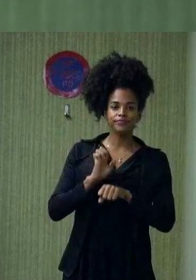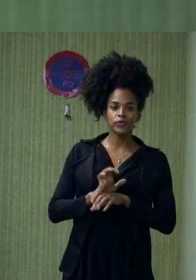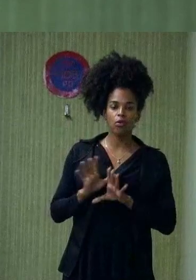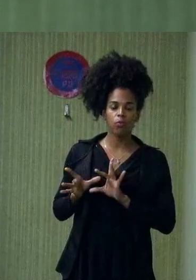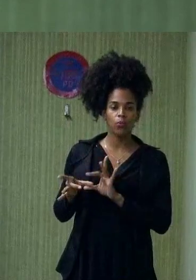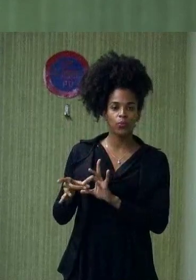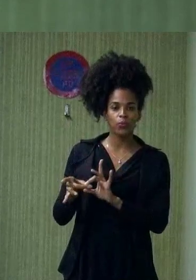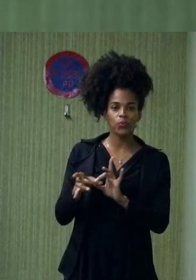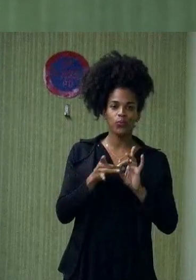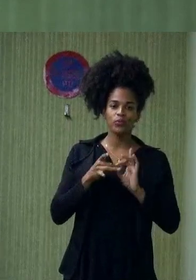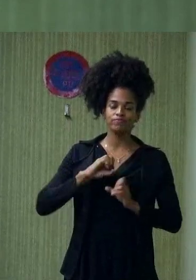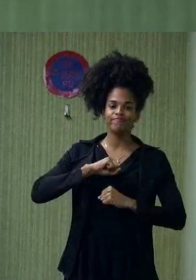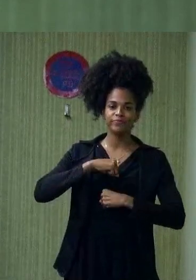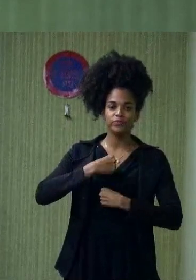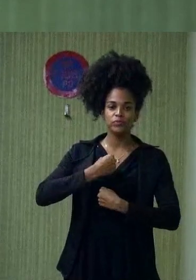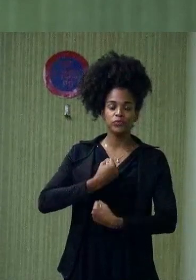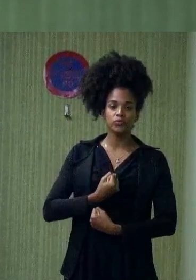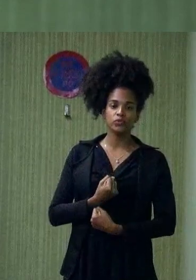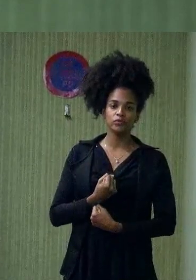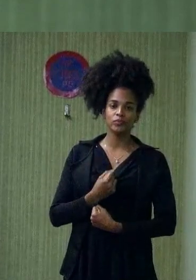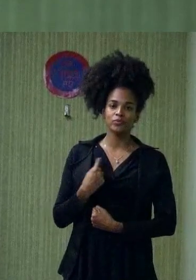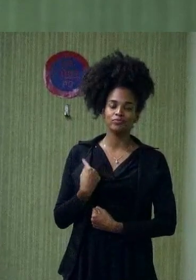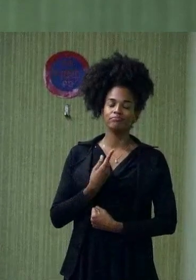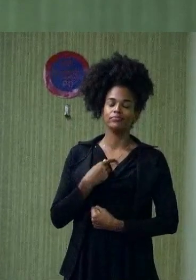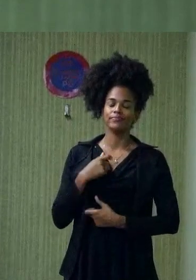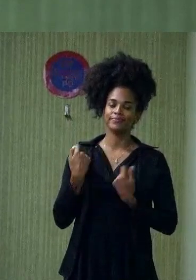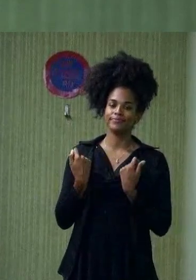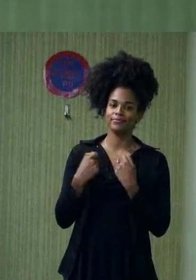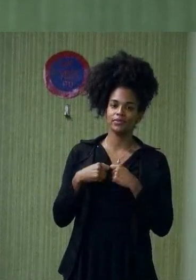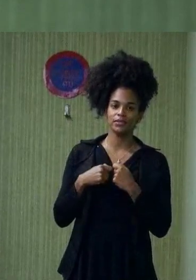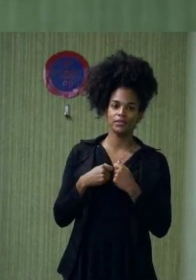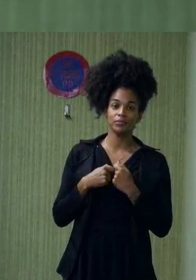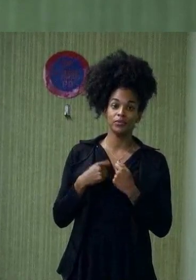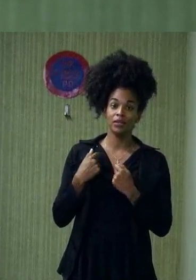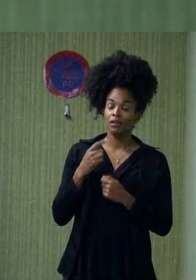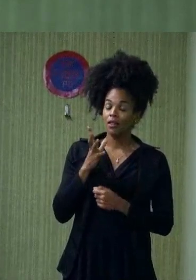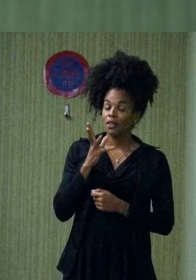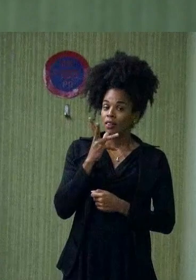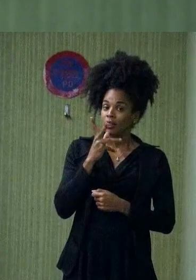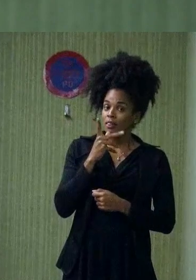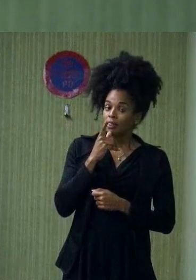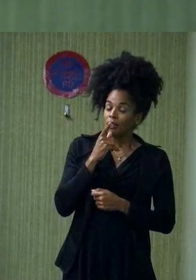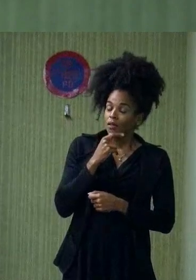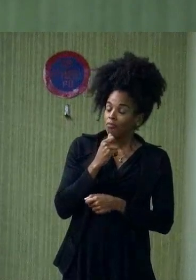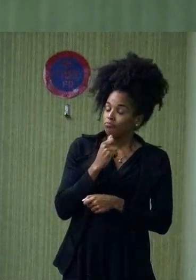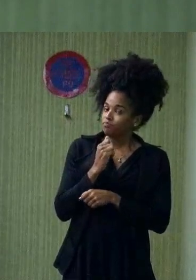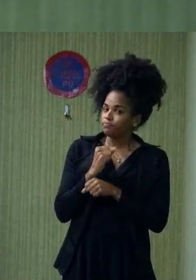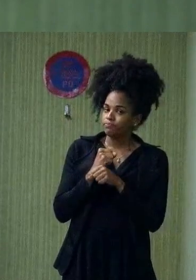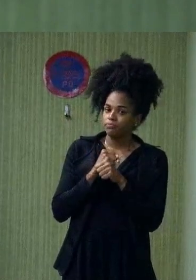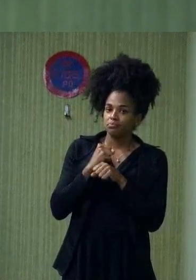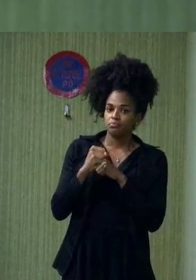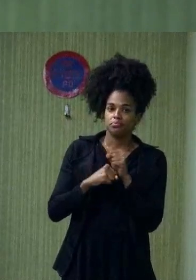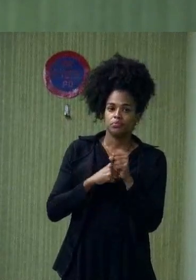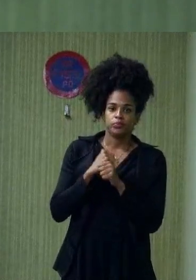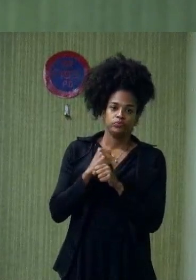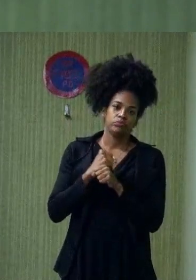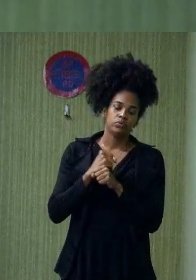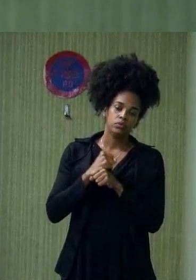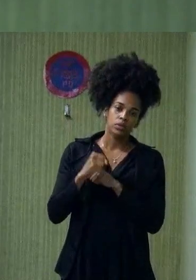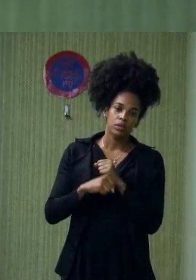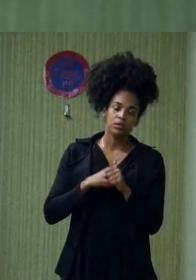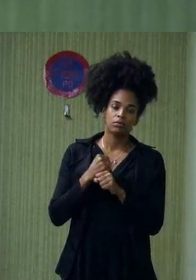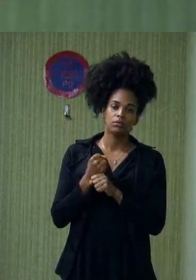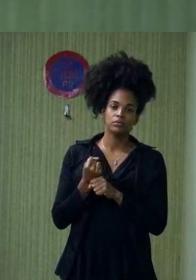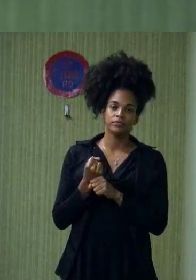esforços porque realmente nós precisamos Senão nós vamos demorar décadas para conseguir chegar onde nós estávamos quando tudo